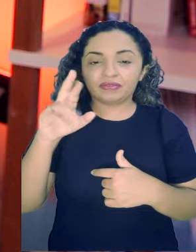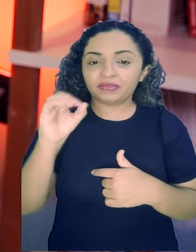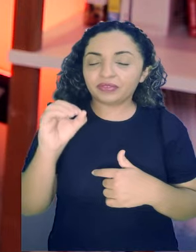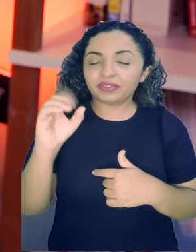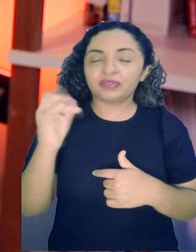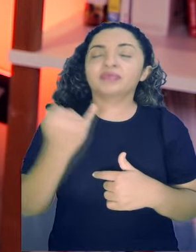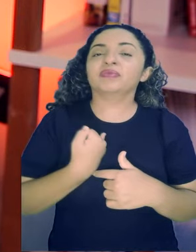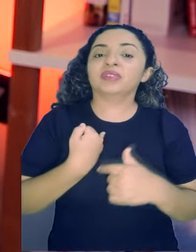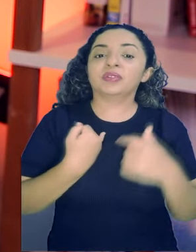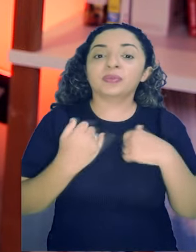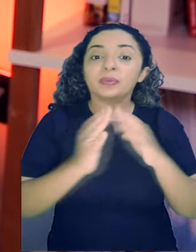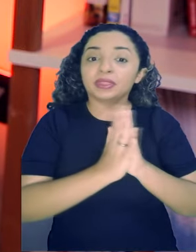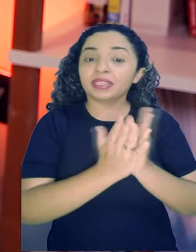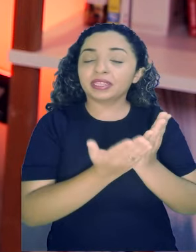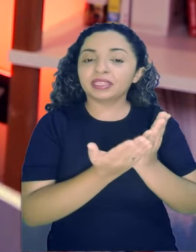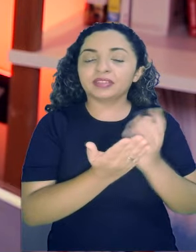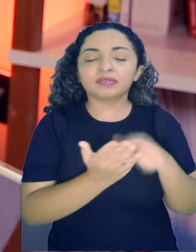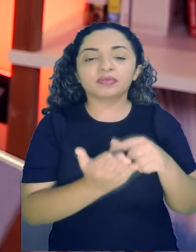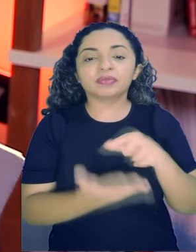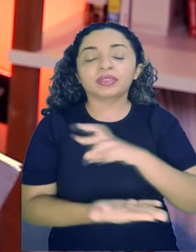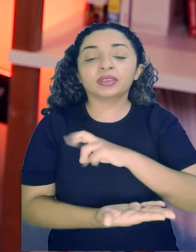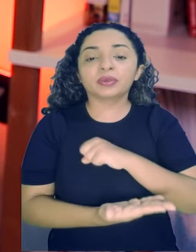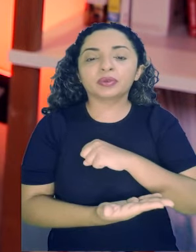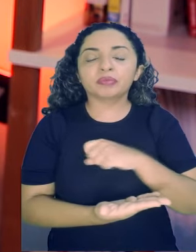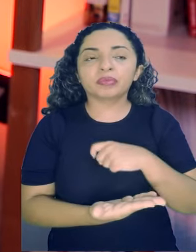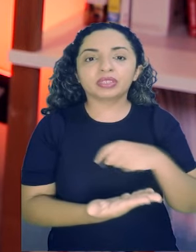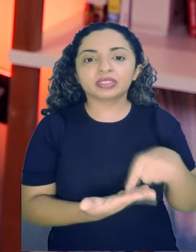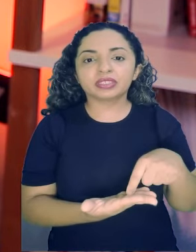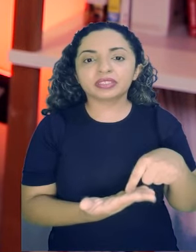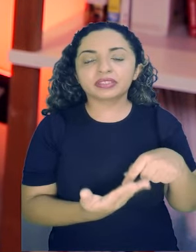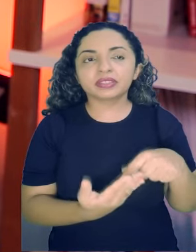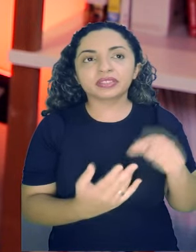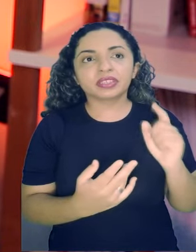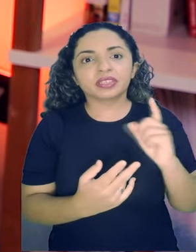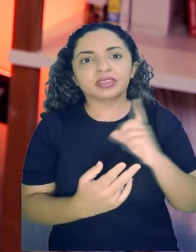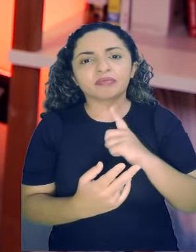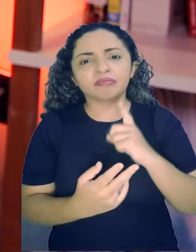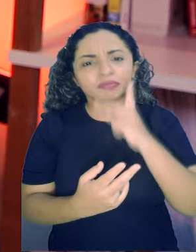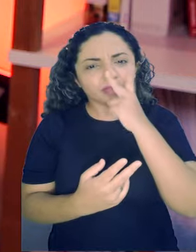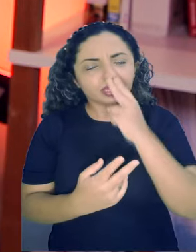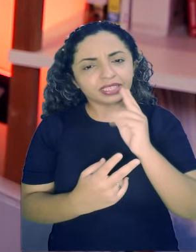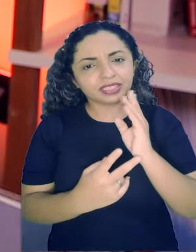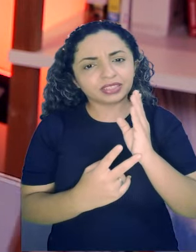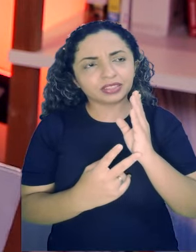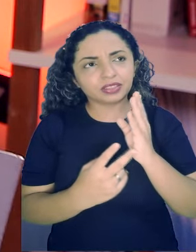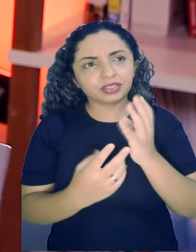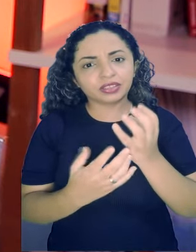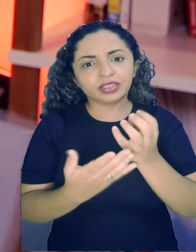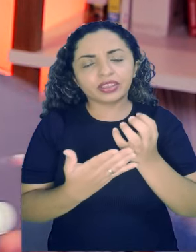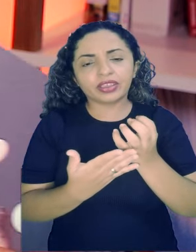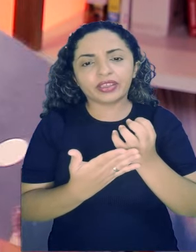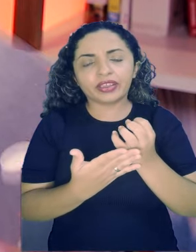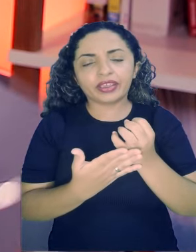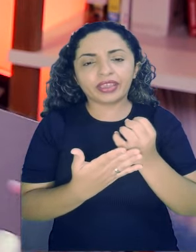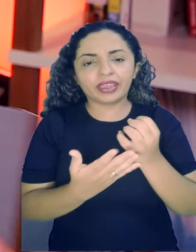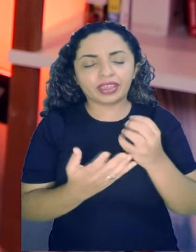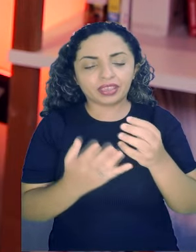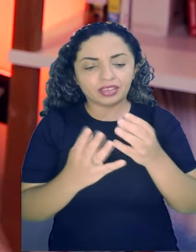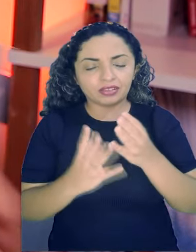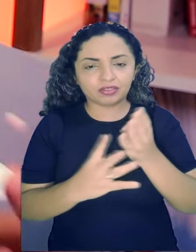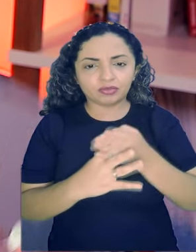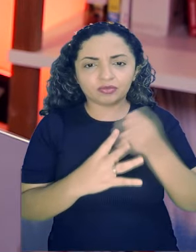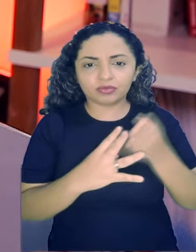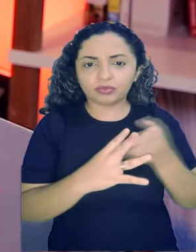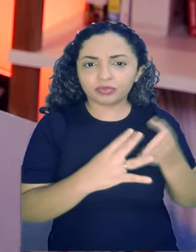adorei que ela faz um romance aqui dividido como se fossem contos, em que personagens